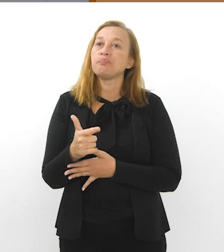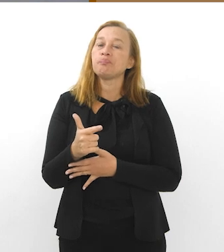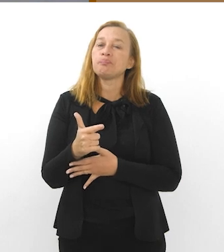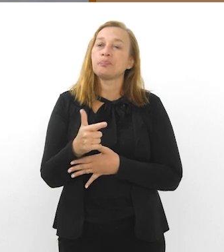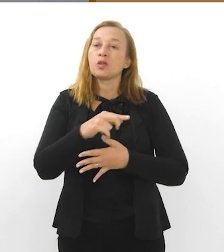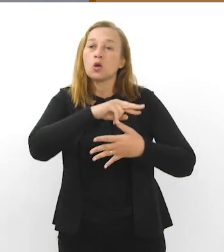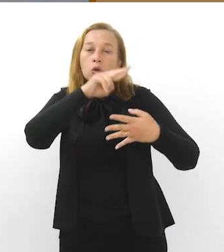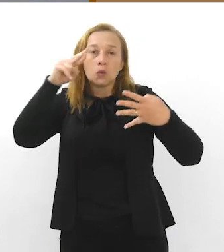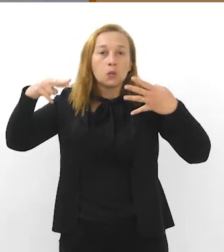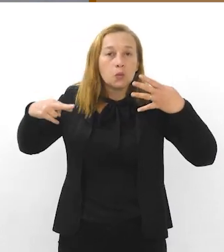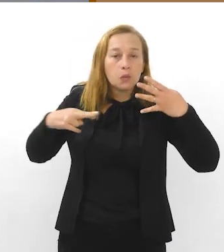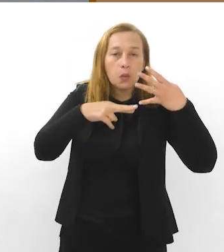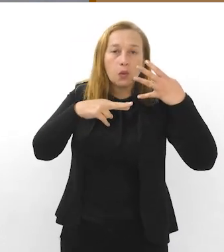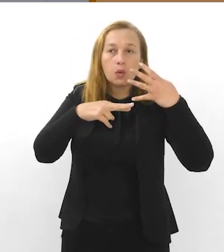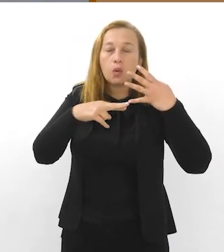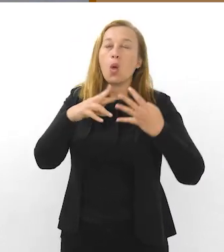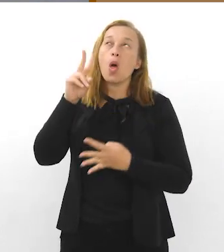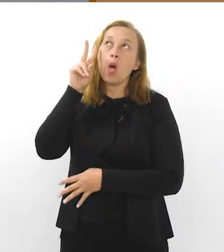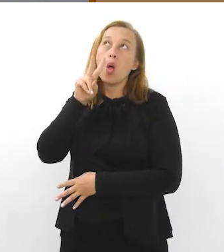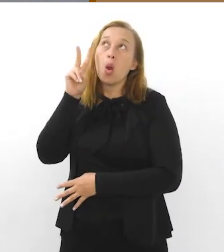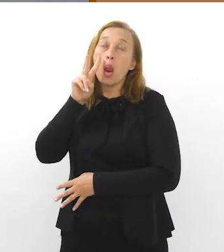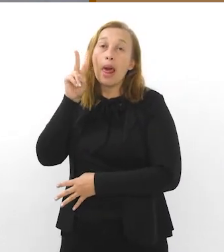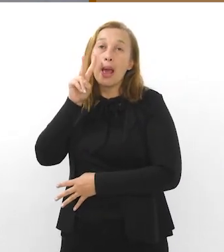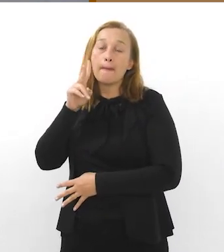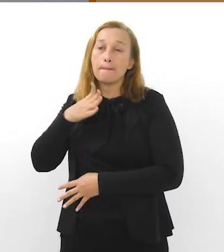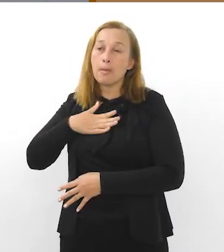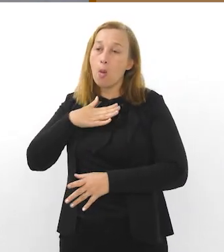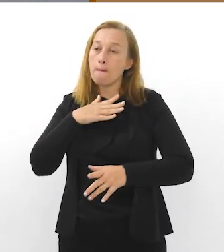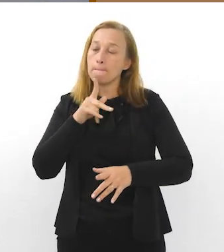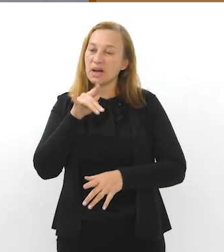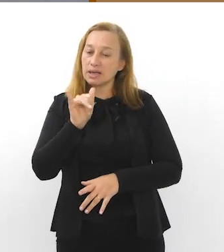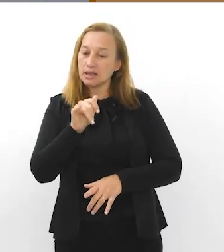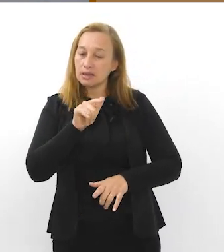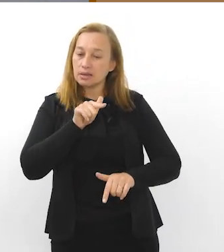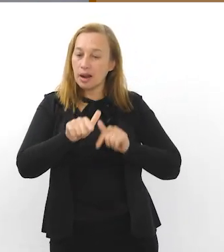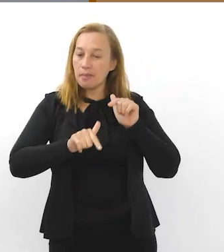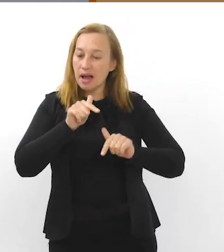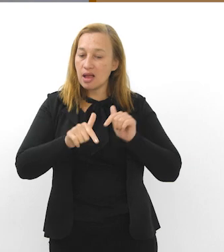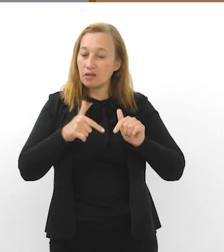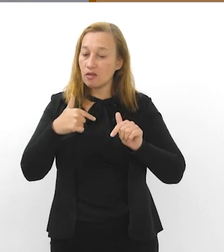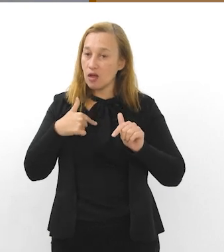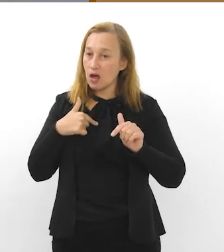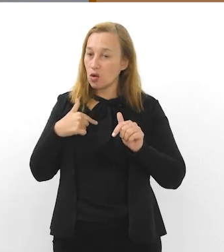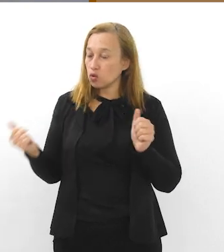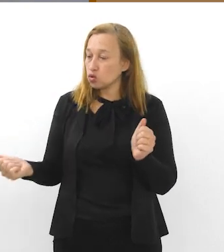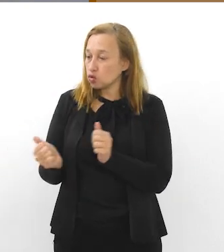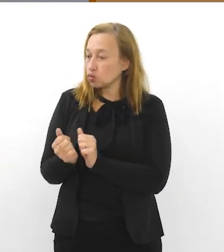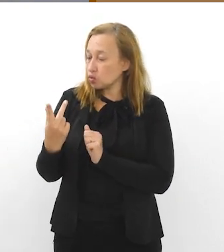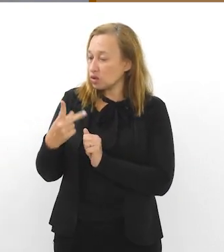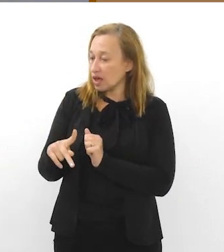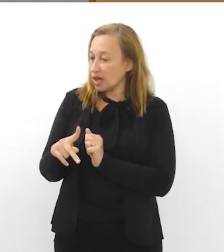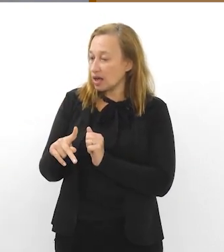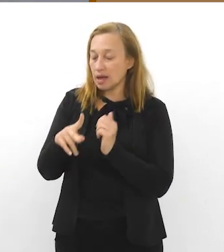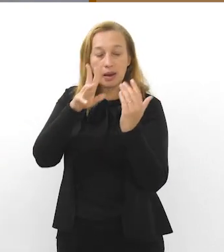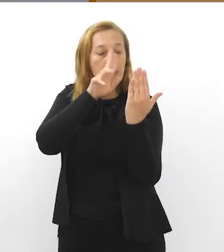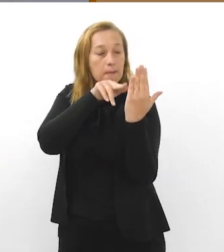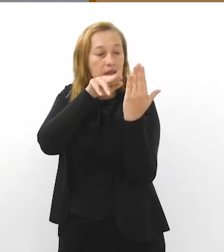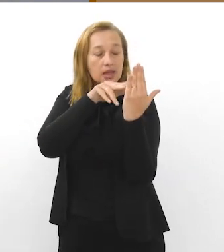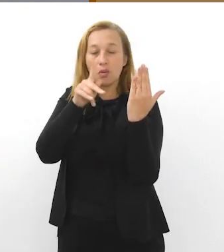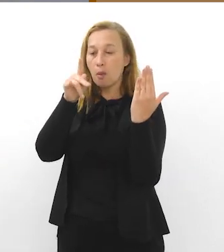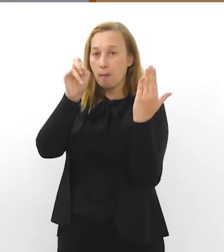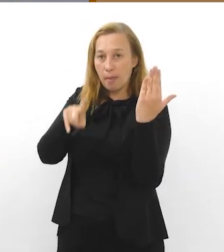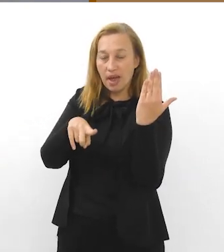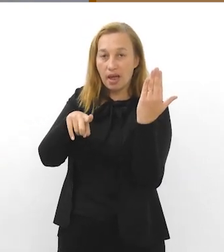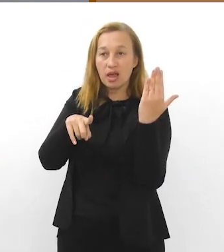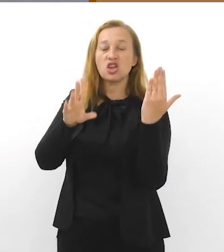ficava desenhando com os pés. Desde 3, 4 anos de idade, eu já nasci com o dom, né? E a